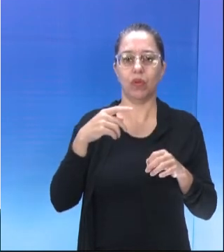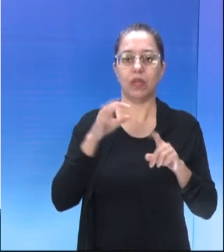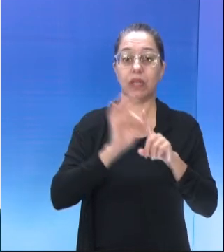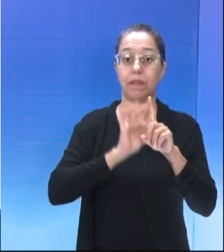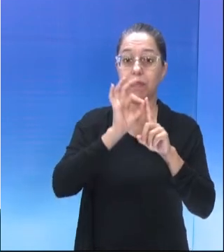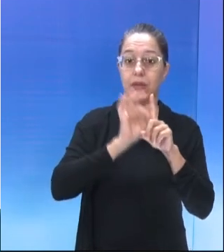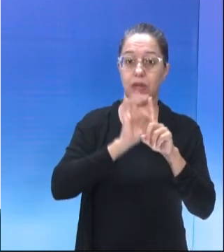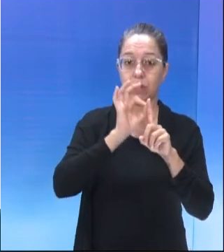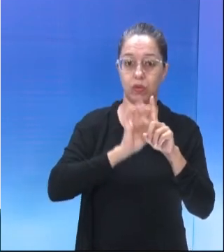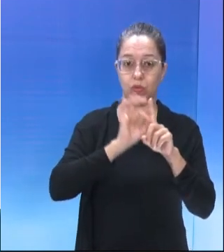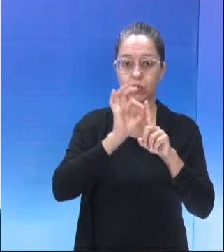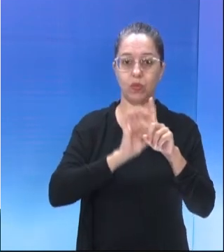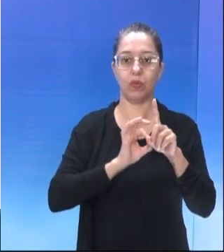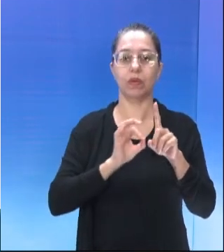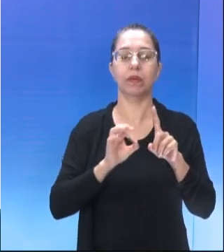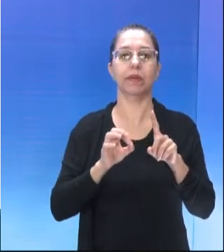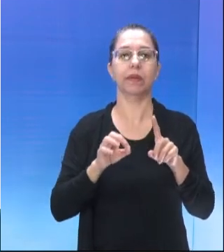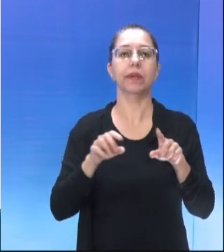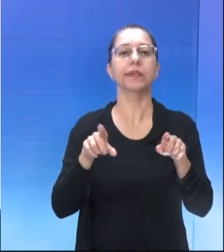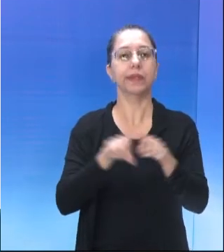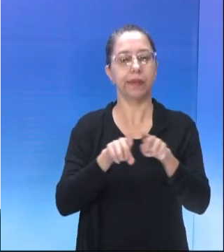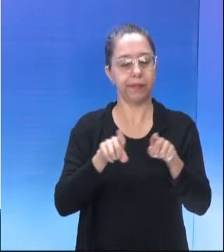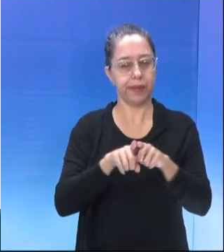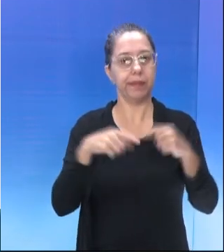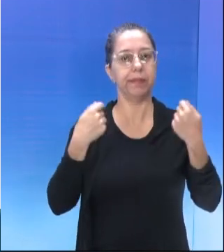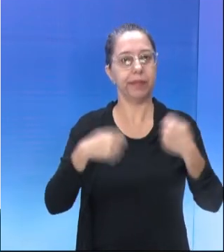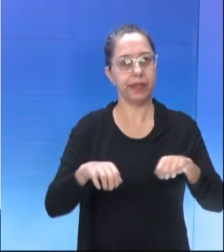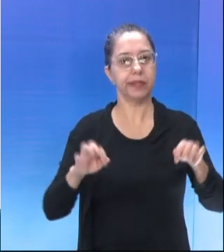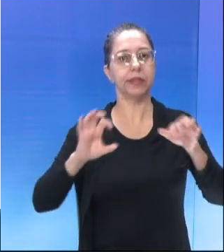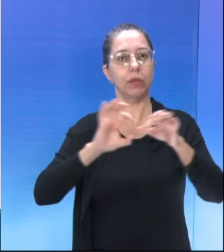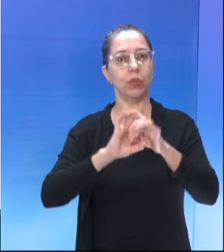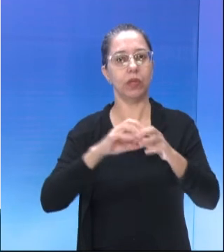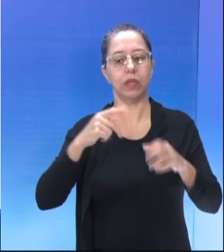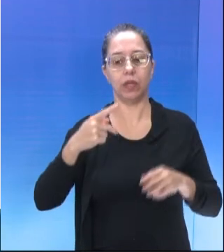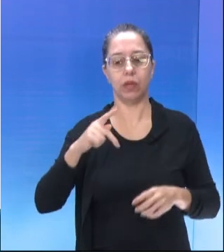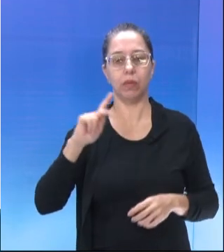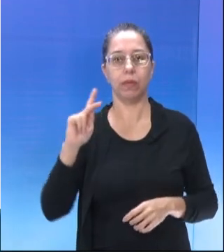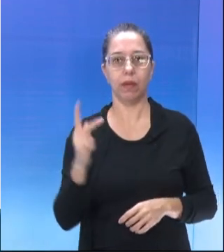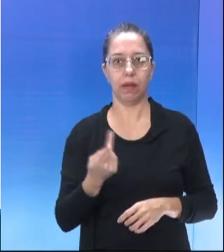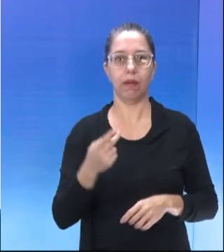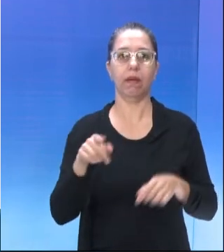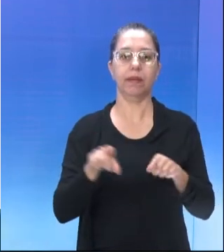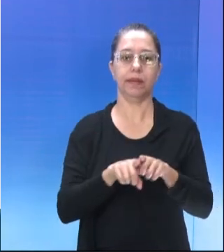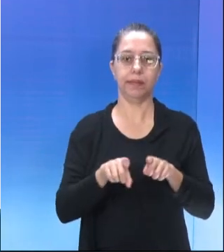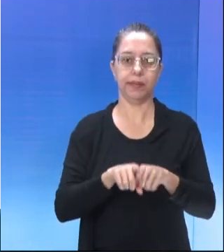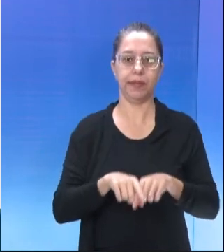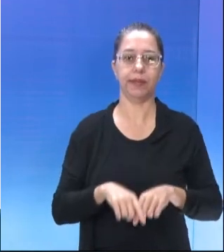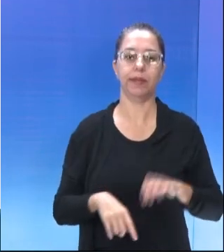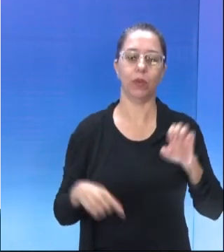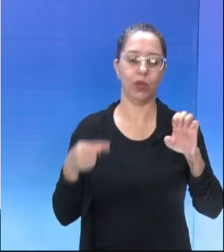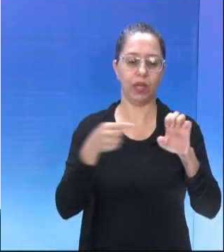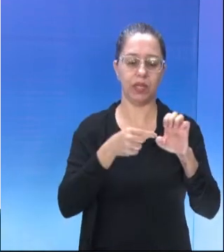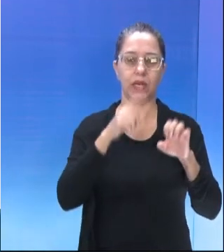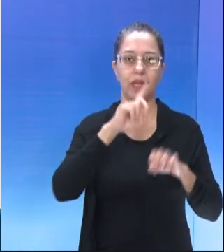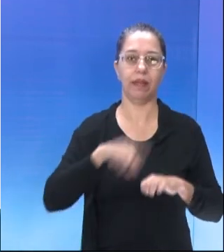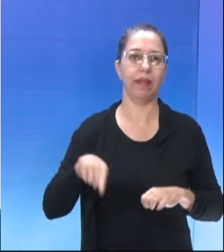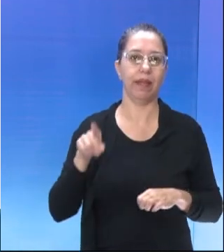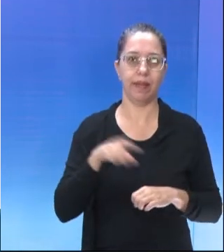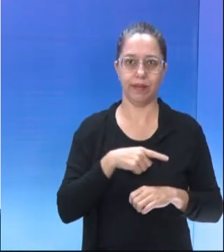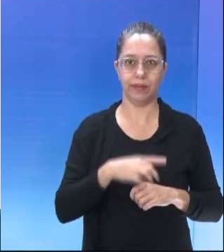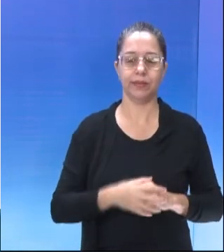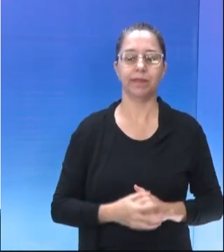exclusivamente da temperatura, mas também depende do pH, que tem aí uma contribuição